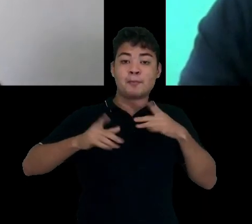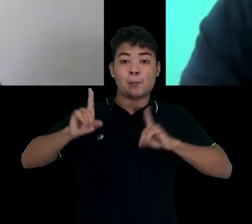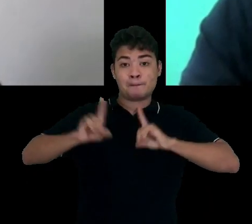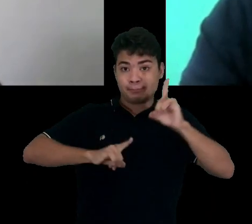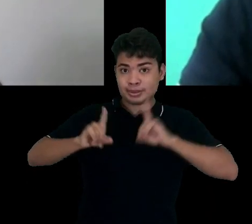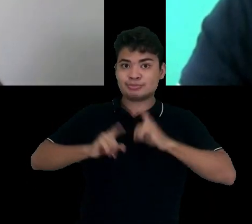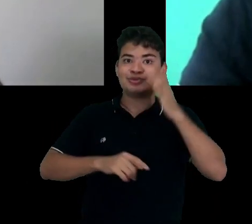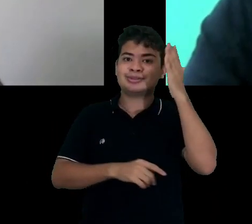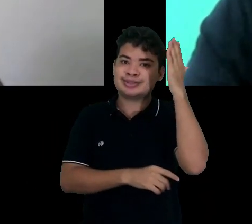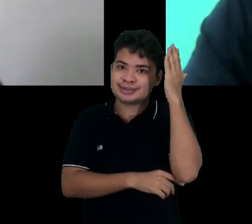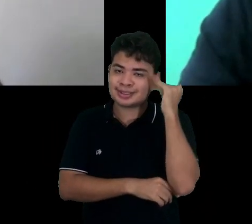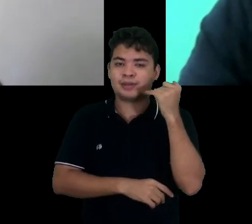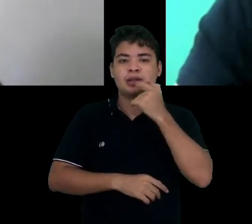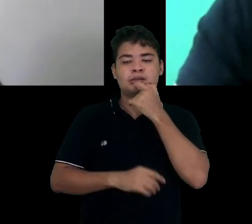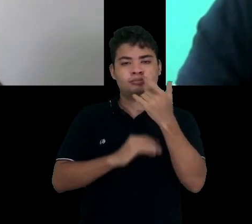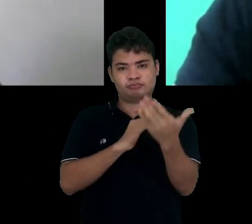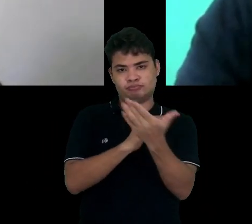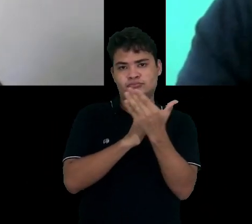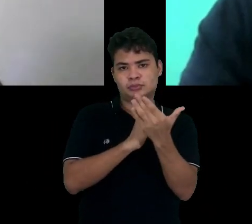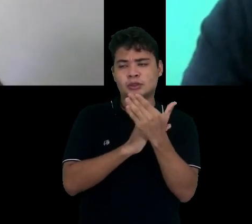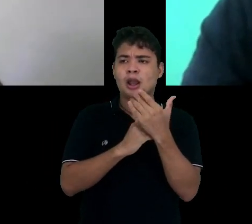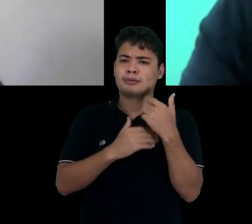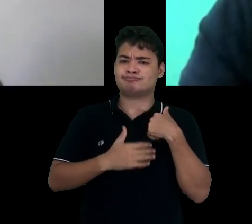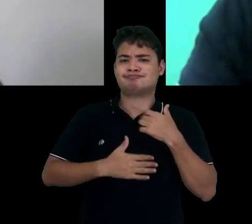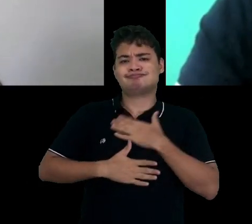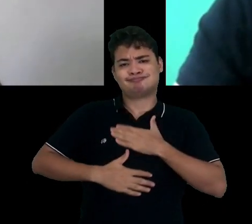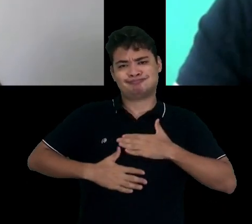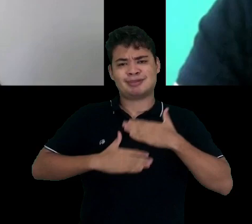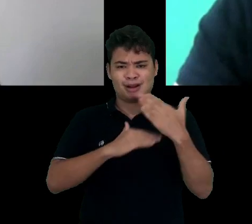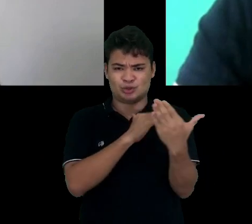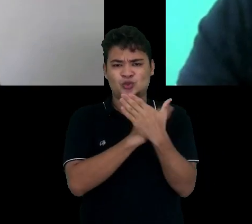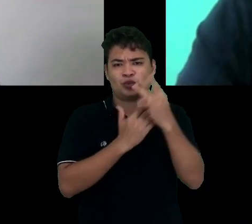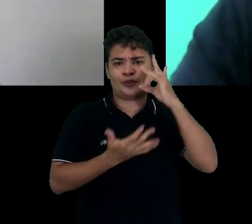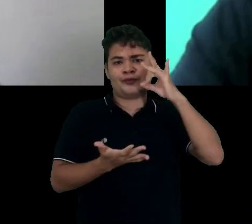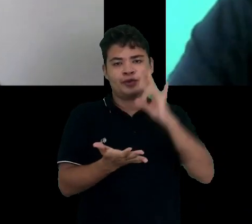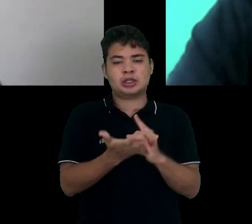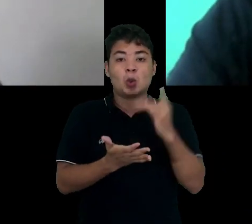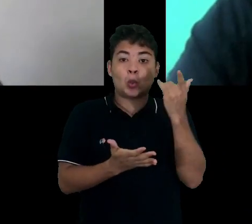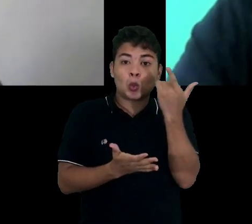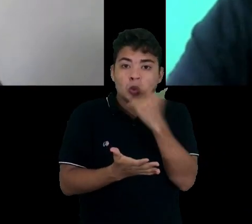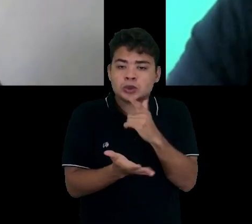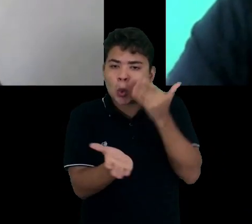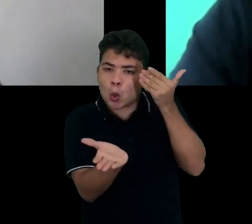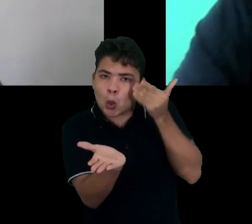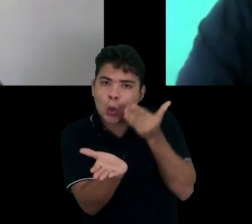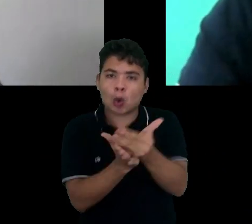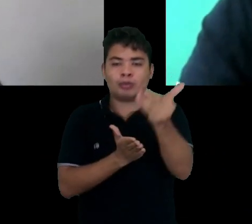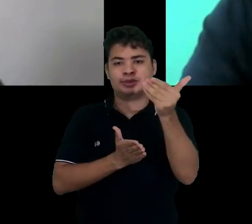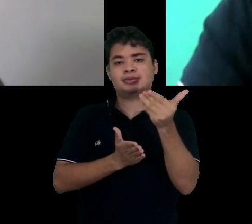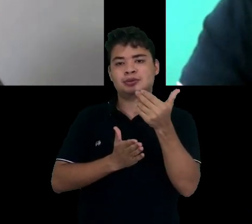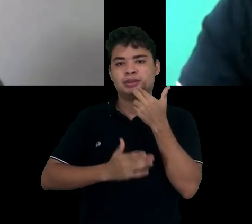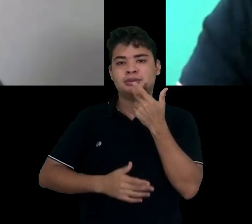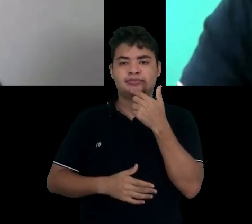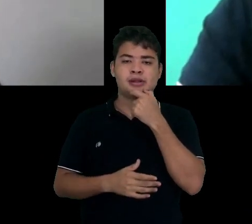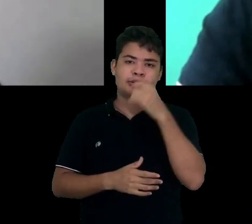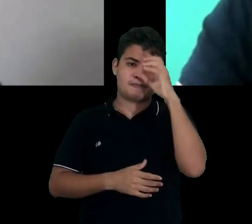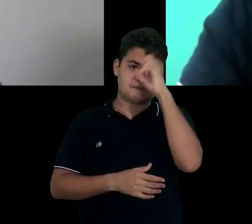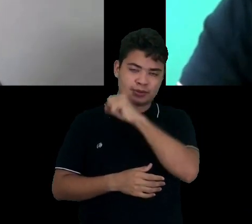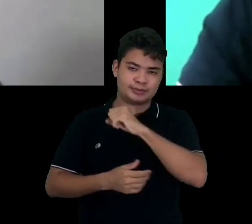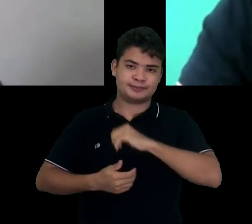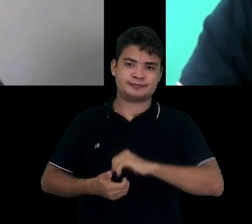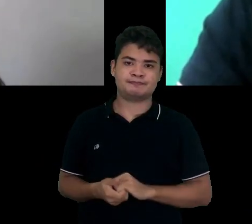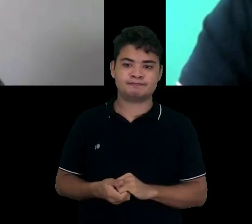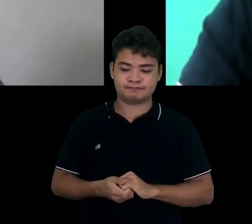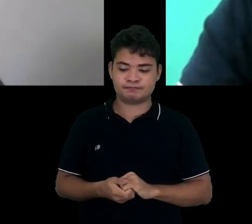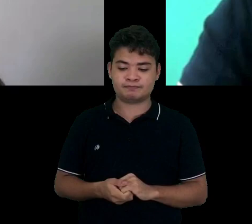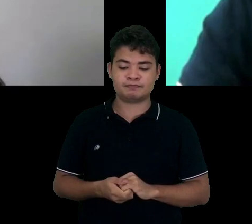de um primo meu que fala inglês e me ajudou muito a dar esse pontapé inicial.